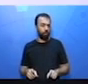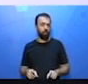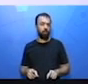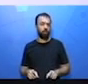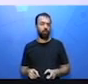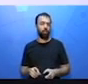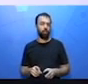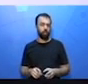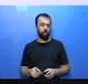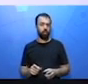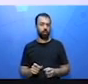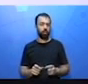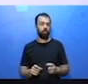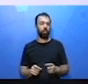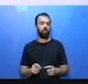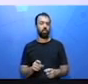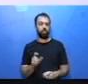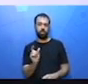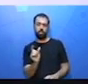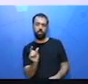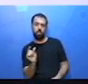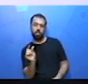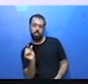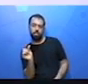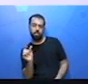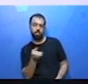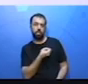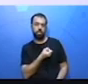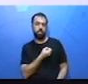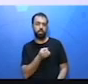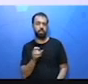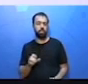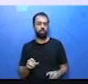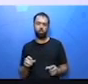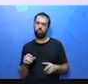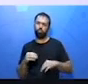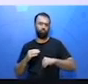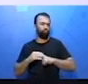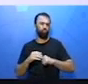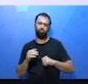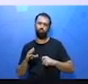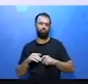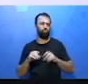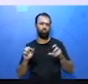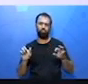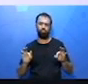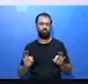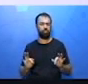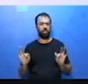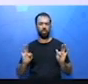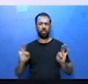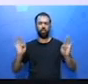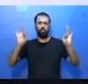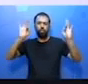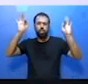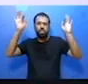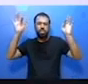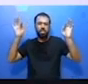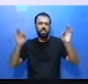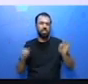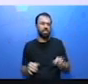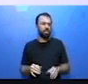as casas decimais do π, a gente usa computador. Na verdade, supercomputadores. Né? Atualmente, um